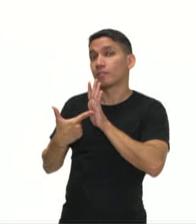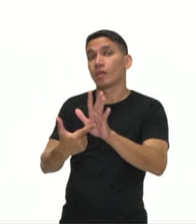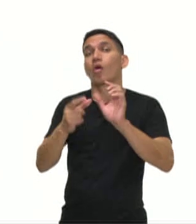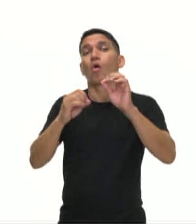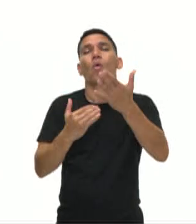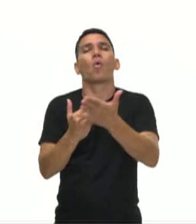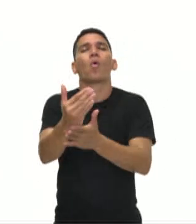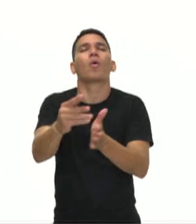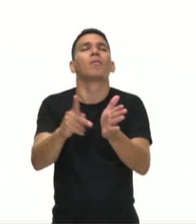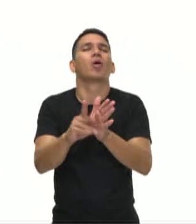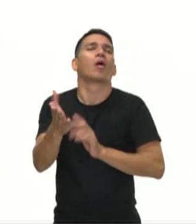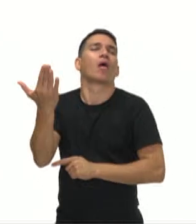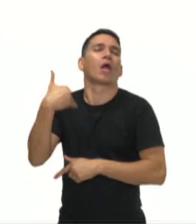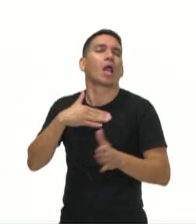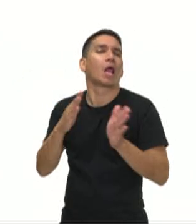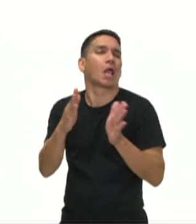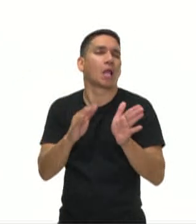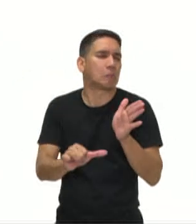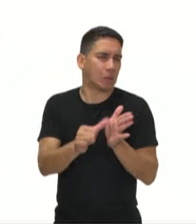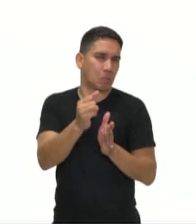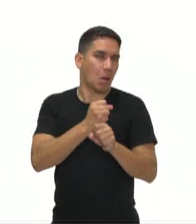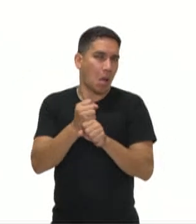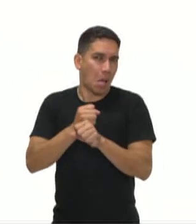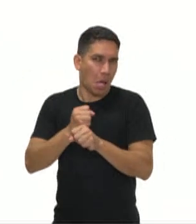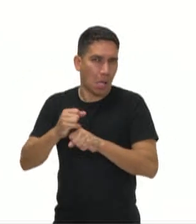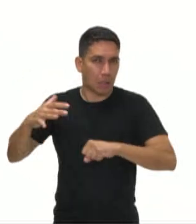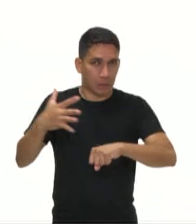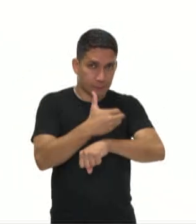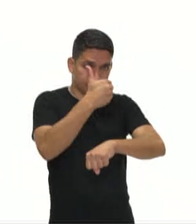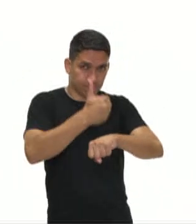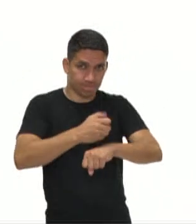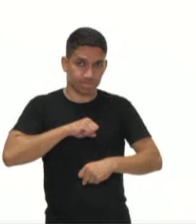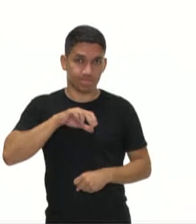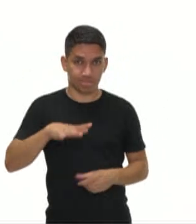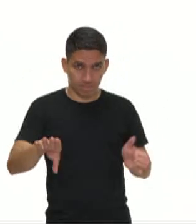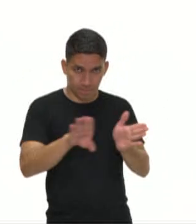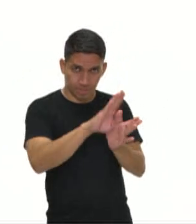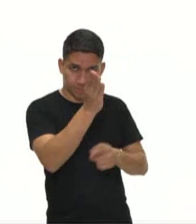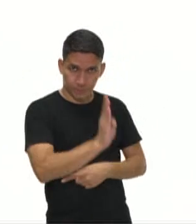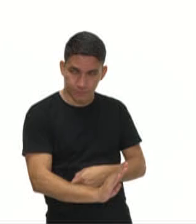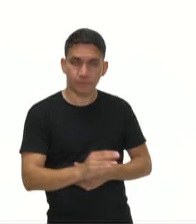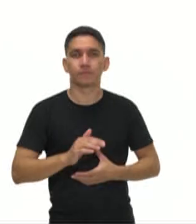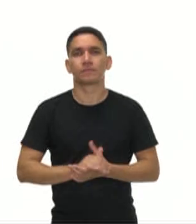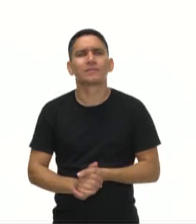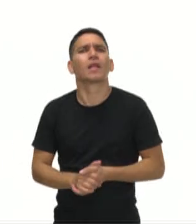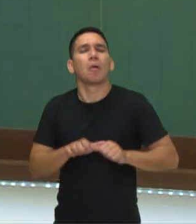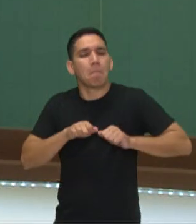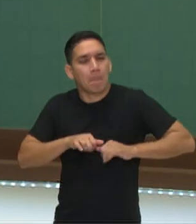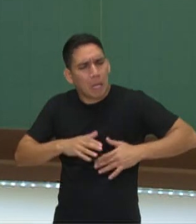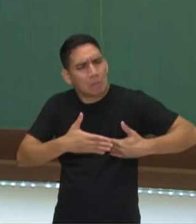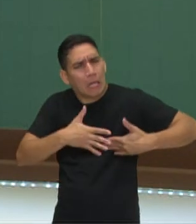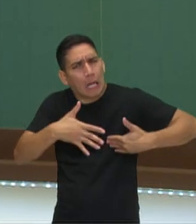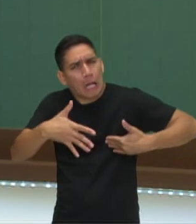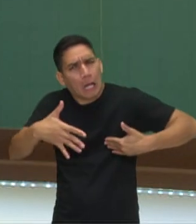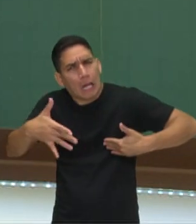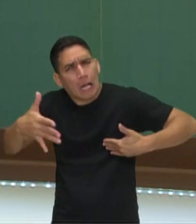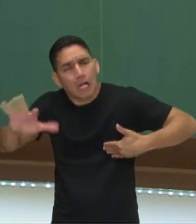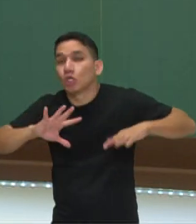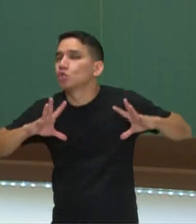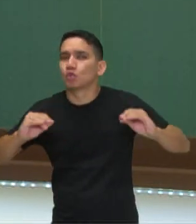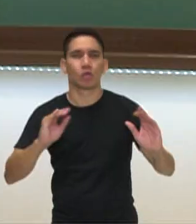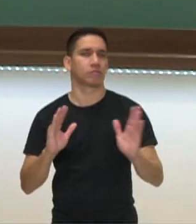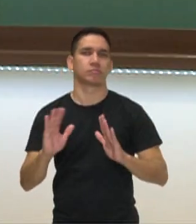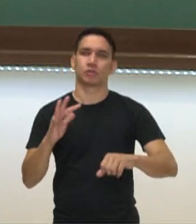se iniciado ali nos primeiros anos, né, da colonização portuguesa, tá? E ela se prolonga por todo o período